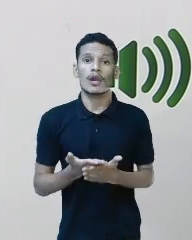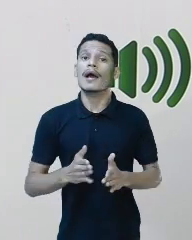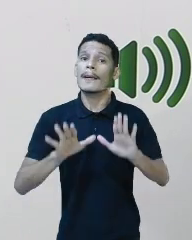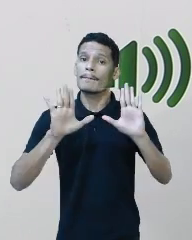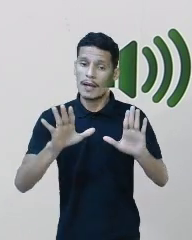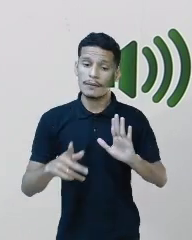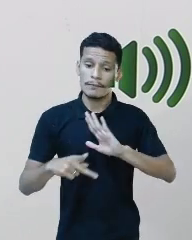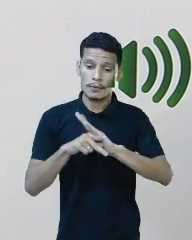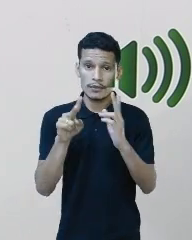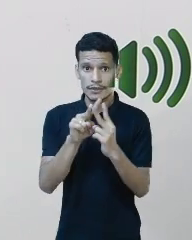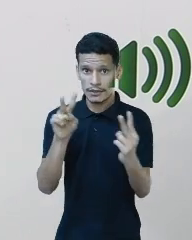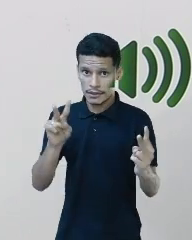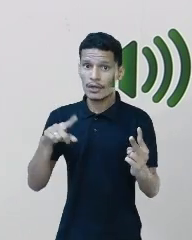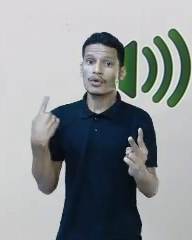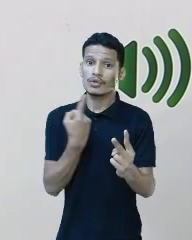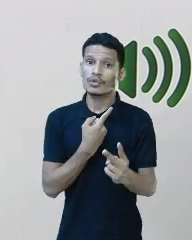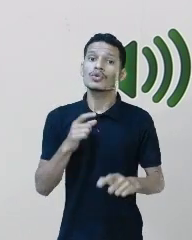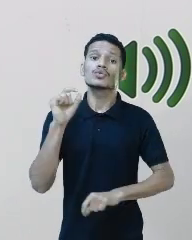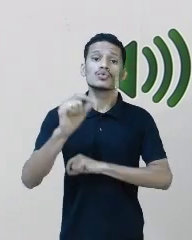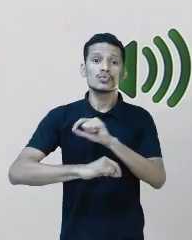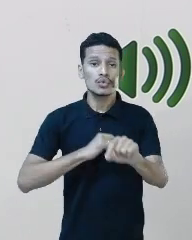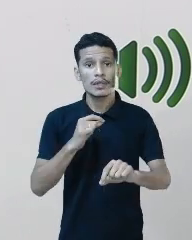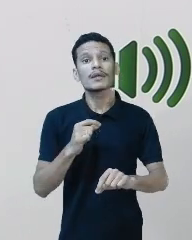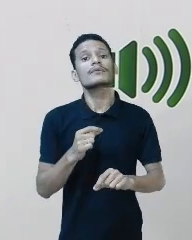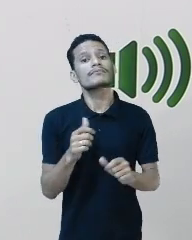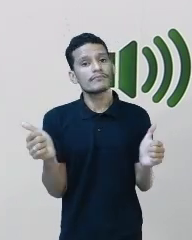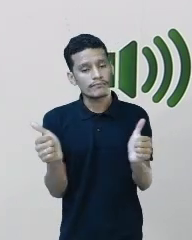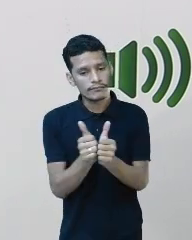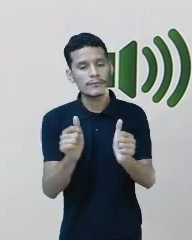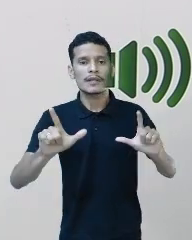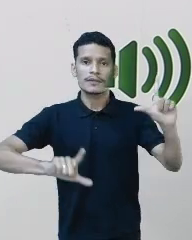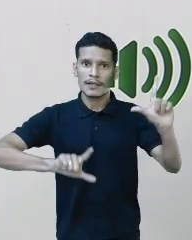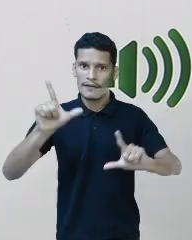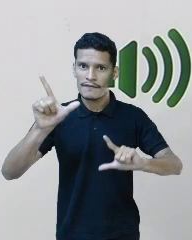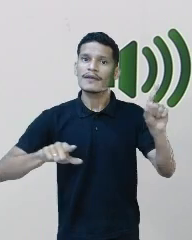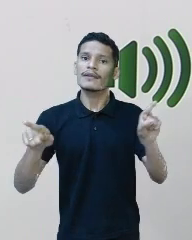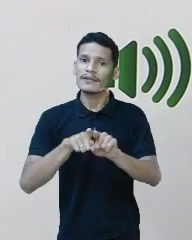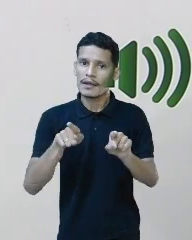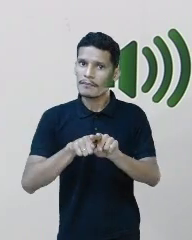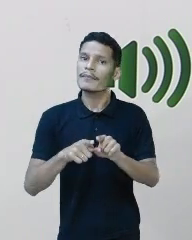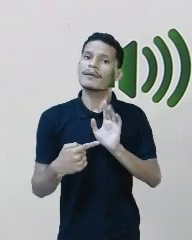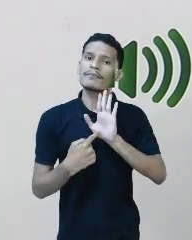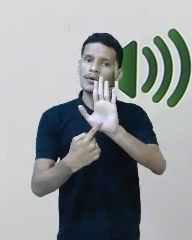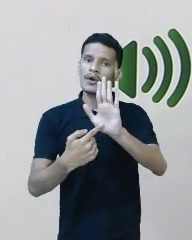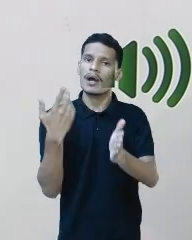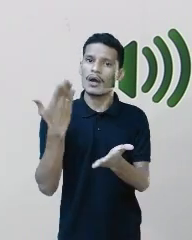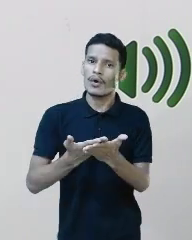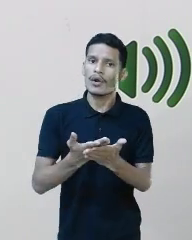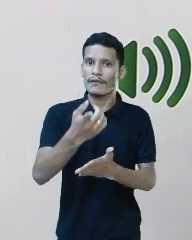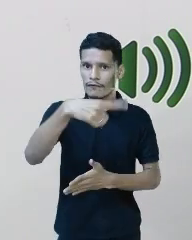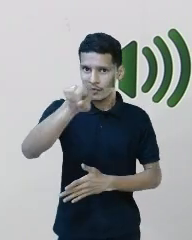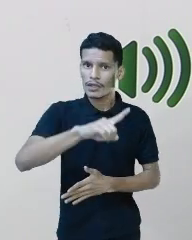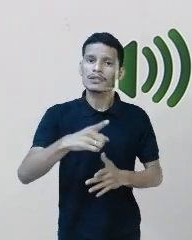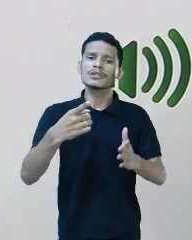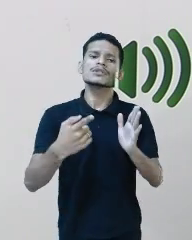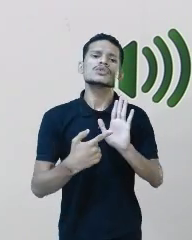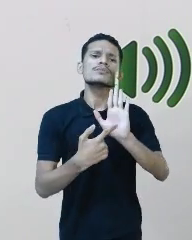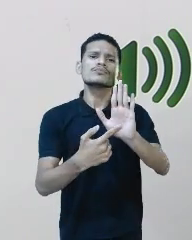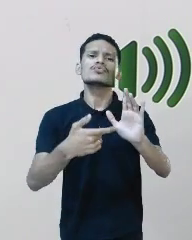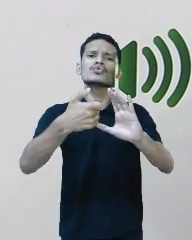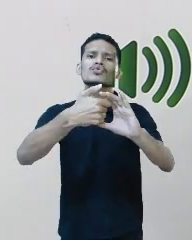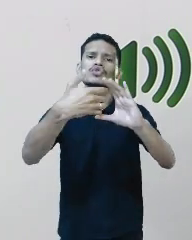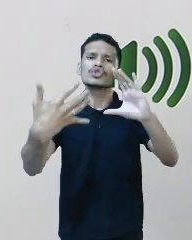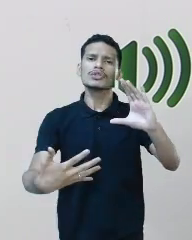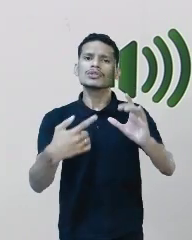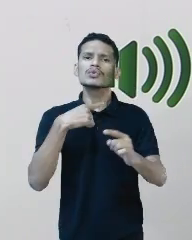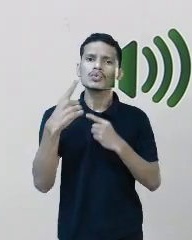aulas digitais nós vamos estar na TV também, dando essas aulas aqui para vocês, esclarecendo suas dúvidas. E com